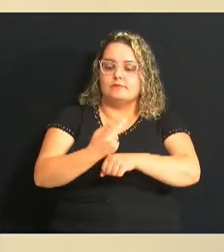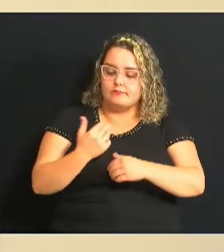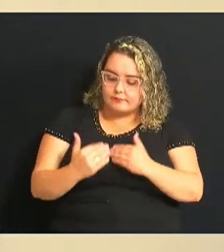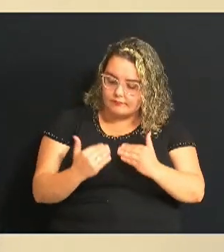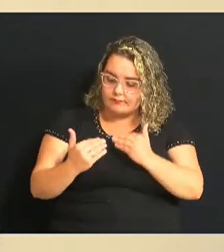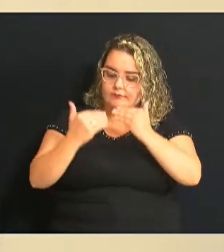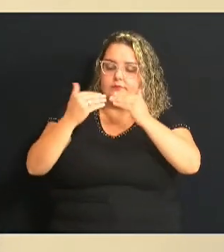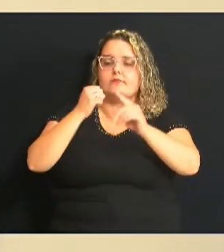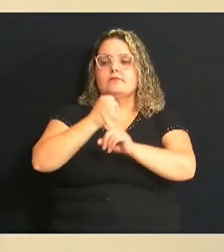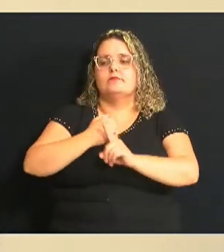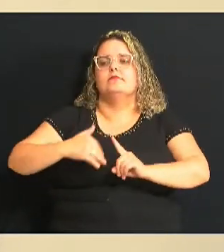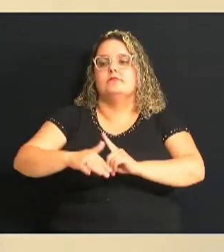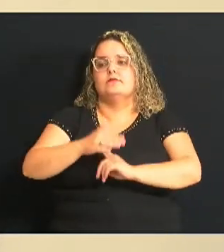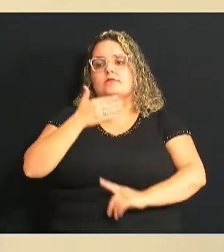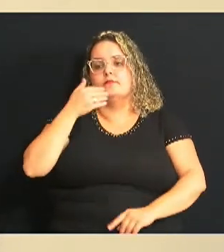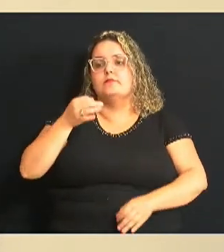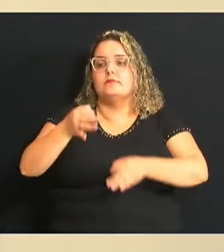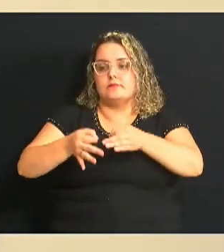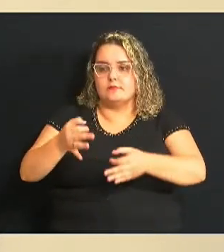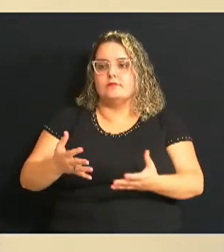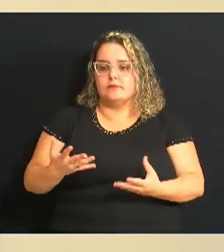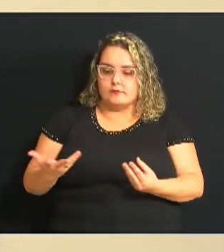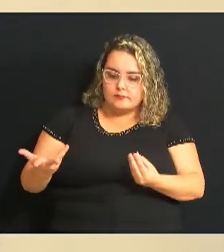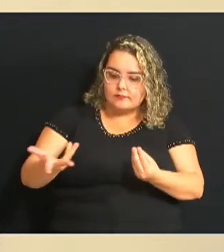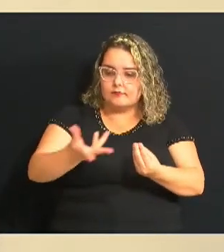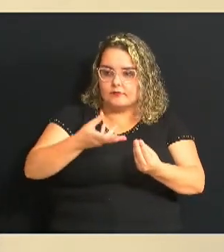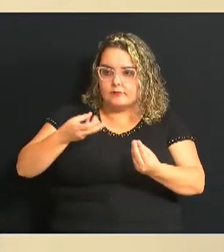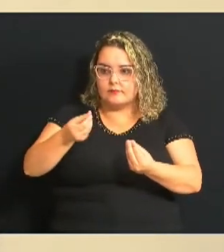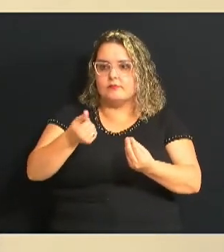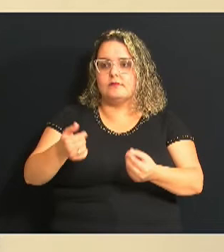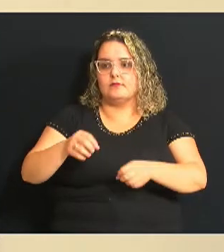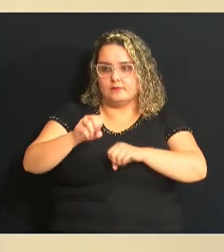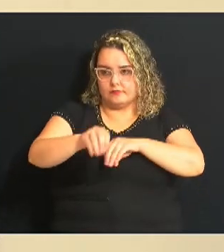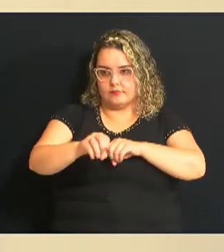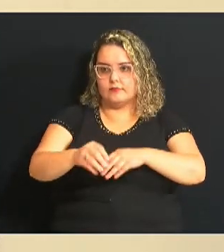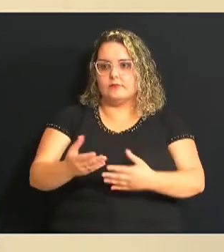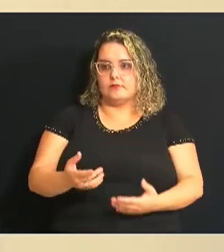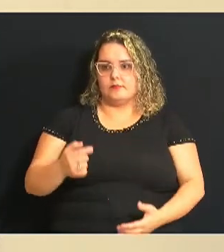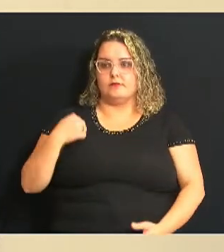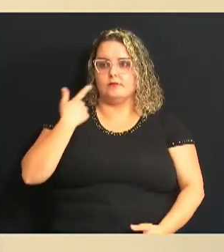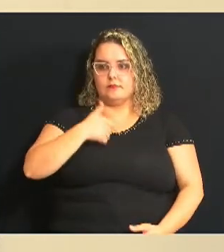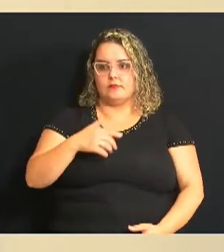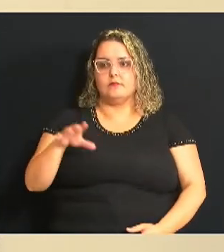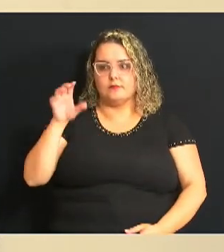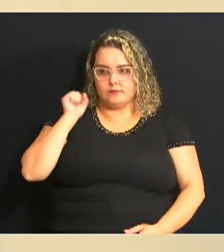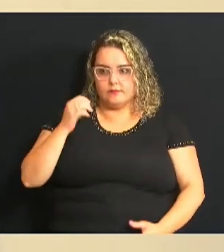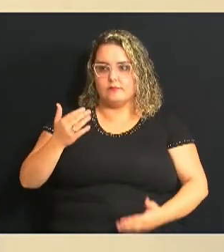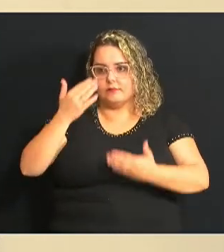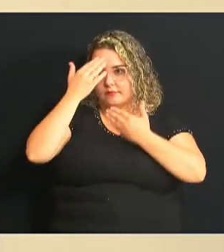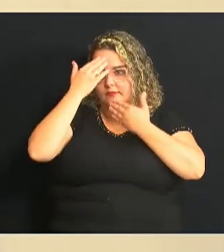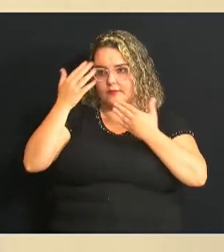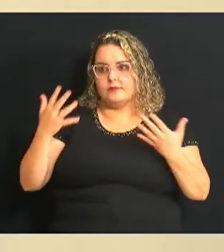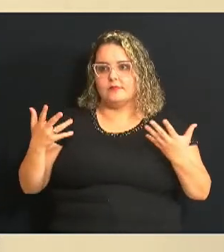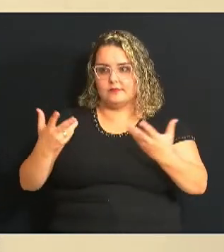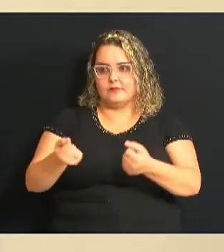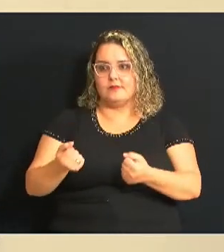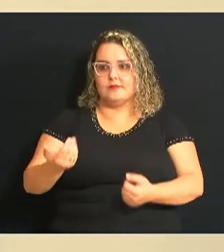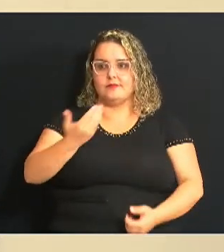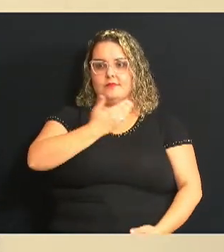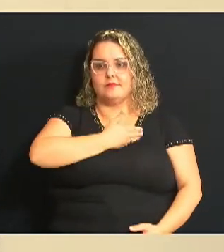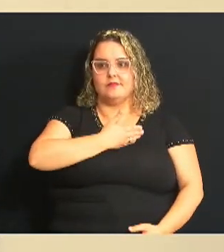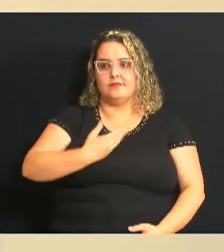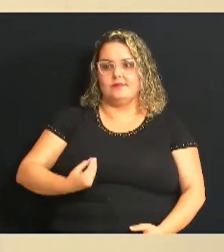sociedade melhor, mais justa e plural através da educação, como aqui nós temos ouvido. Agradeço a todos, aos meus amigos que